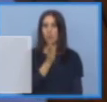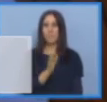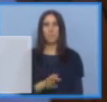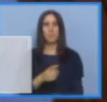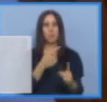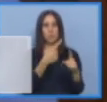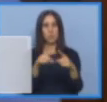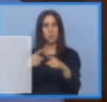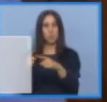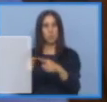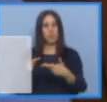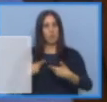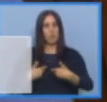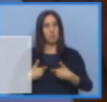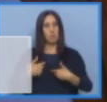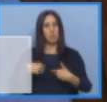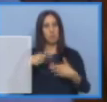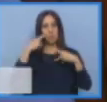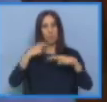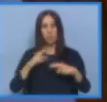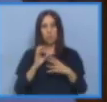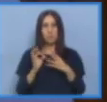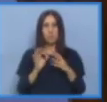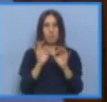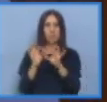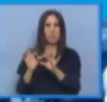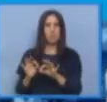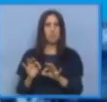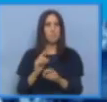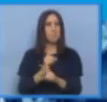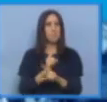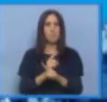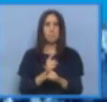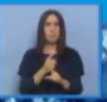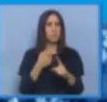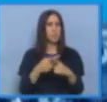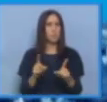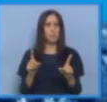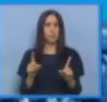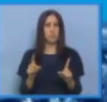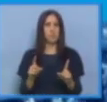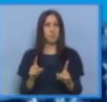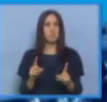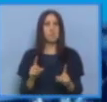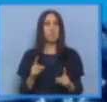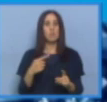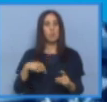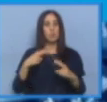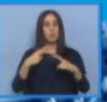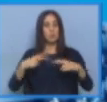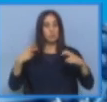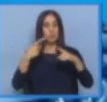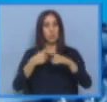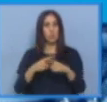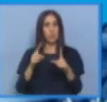diferenças ajudam-nos a descobrir também muitos aspectos que são iguais, mas não deixam de haver as diferenças. E o descobrirmos as diferenças também